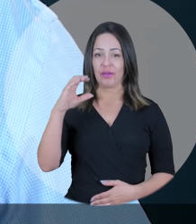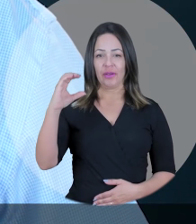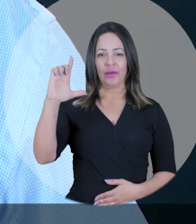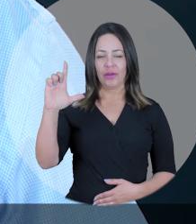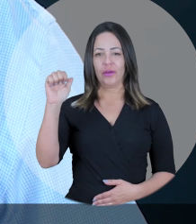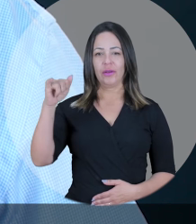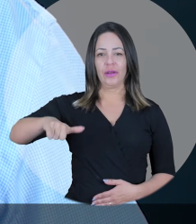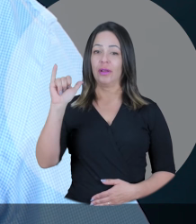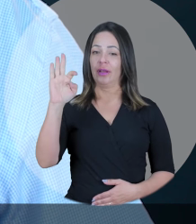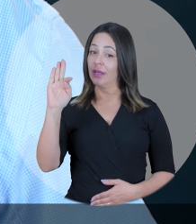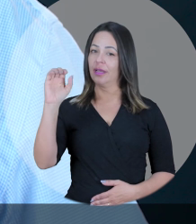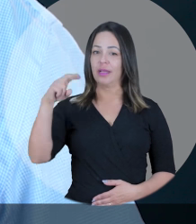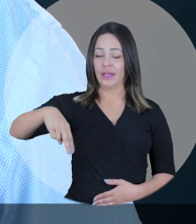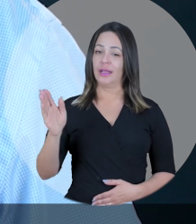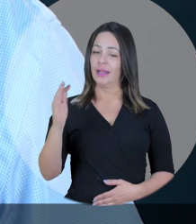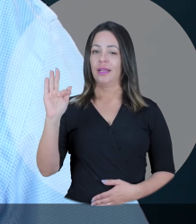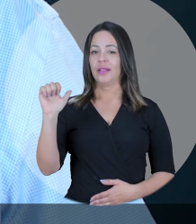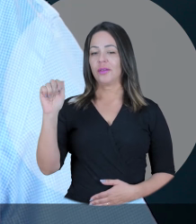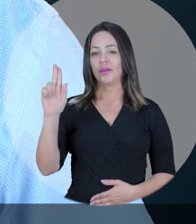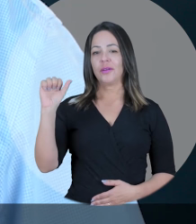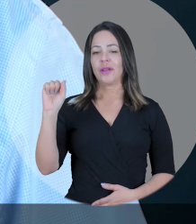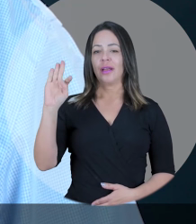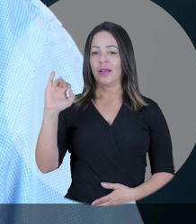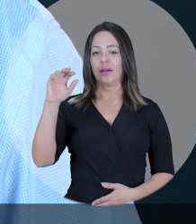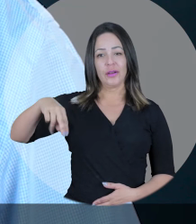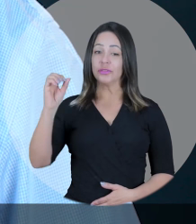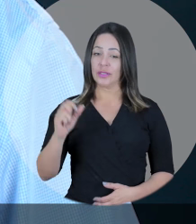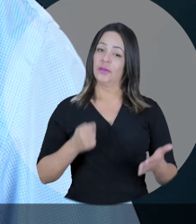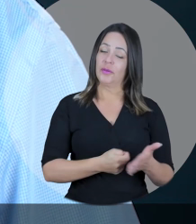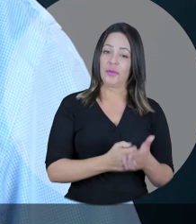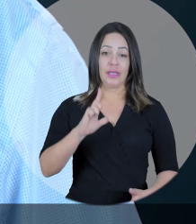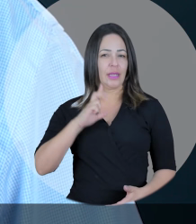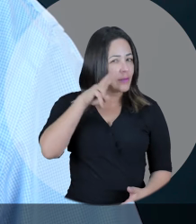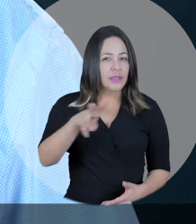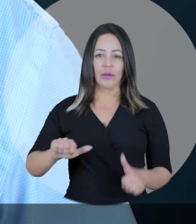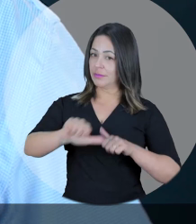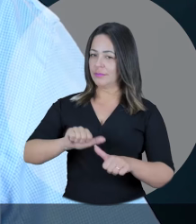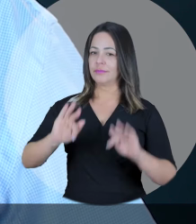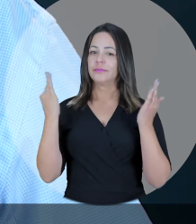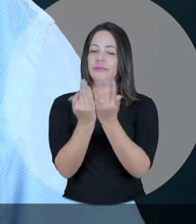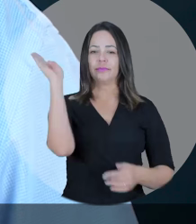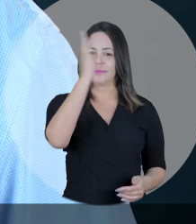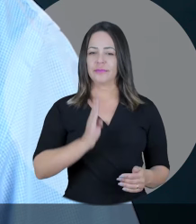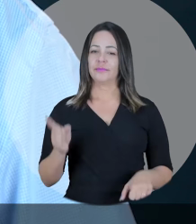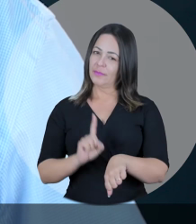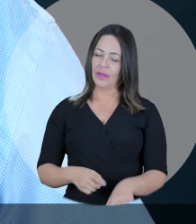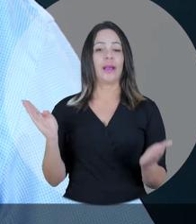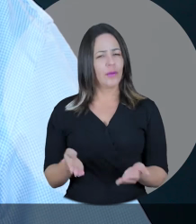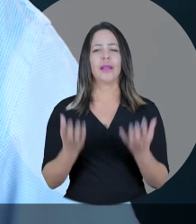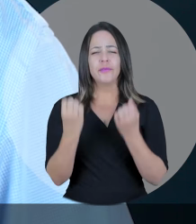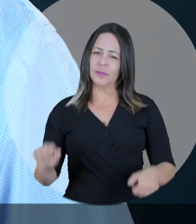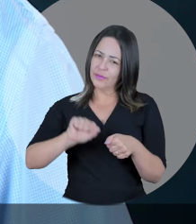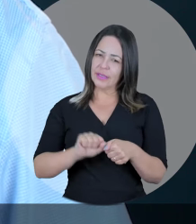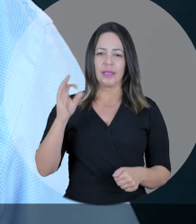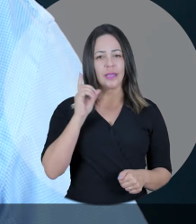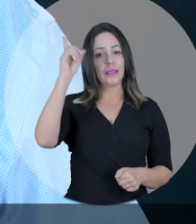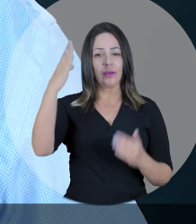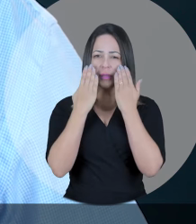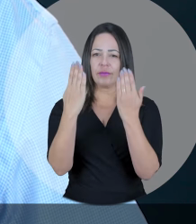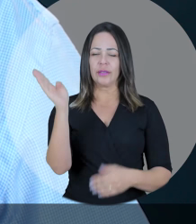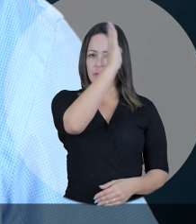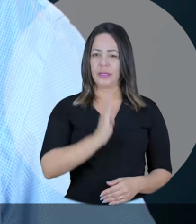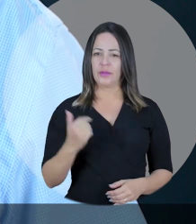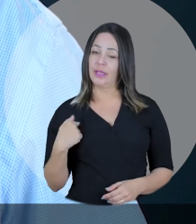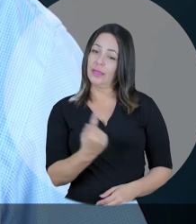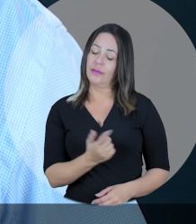Olá, sou Cleiton Faustino. O PROS tem uma visão de mudanças efetivas para a família brasileira. O momento é agora. Vamos reagir. Com Deus